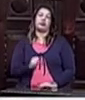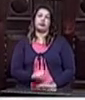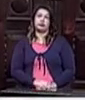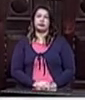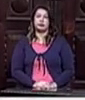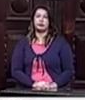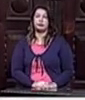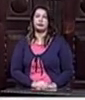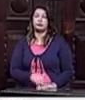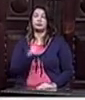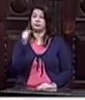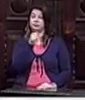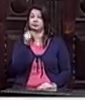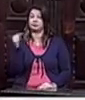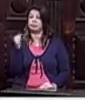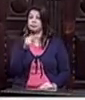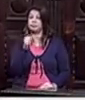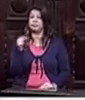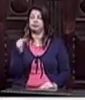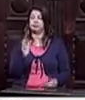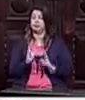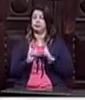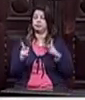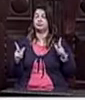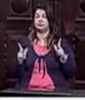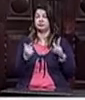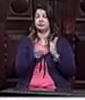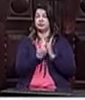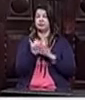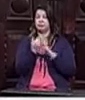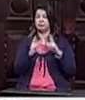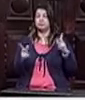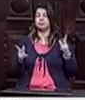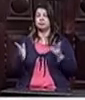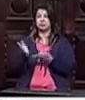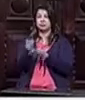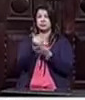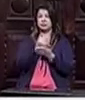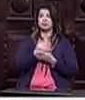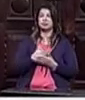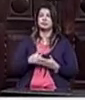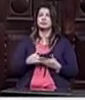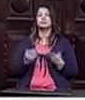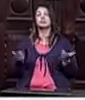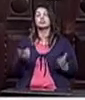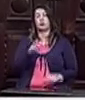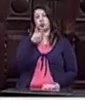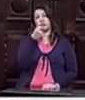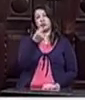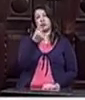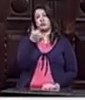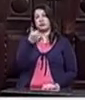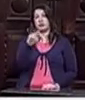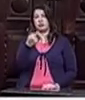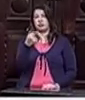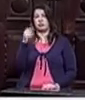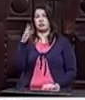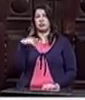Gilberto. 77 bilhões. Qual é a previsão de arrecadação? 207 milhões.